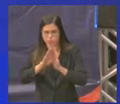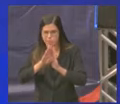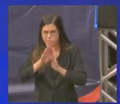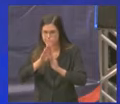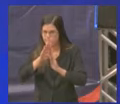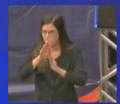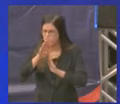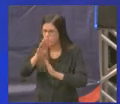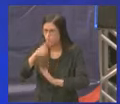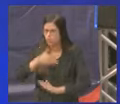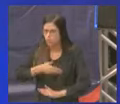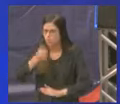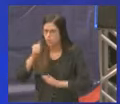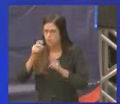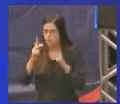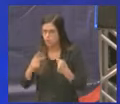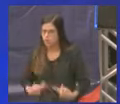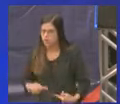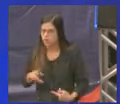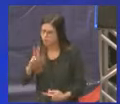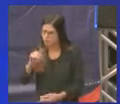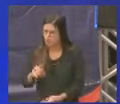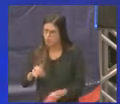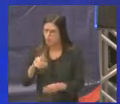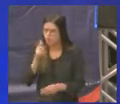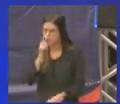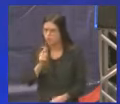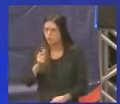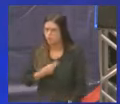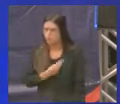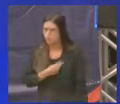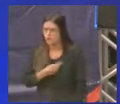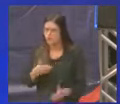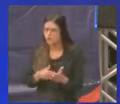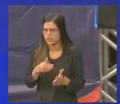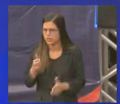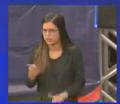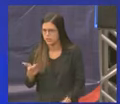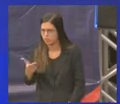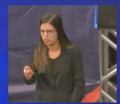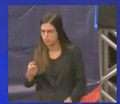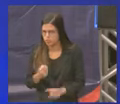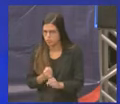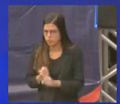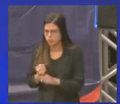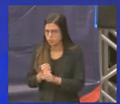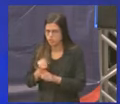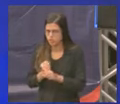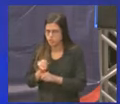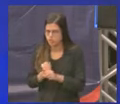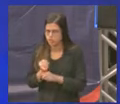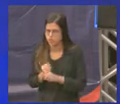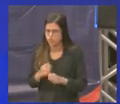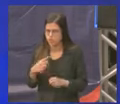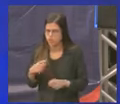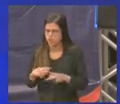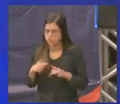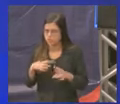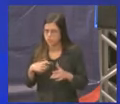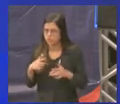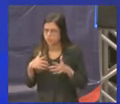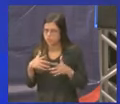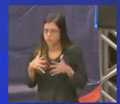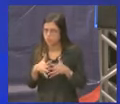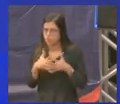aqui, a melhoria humana vai levar a gente até 120 anos. Então, isso tem implicações sérias. Parafraseando o nosso ex-presidente